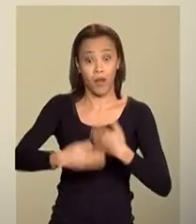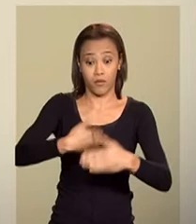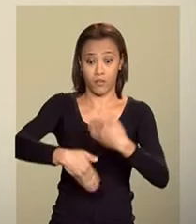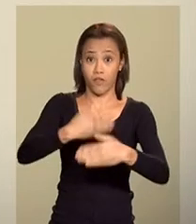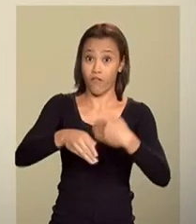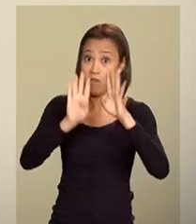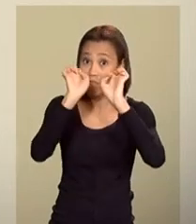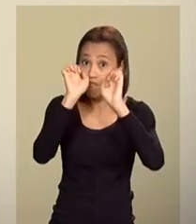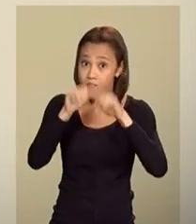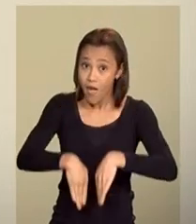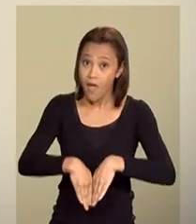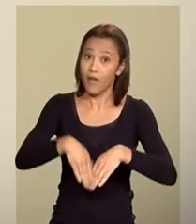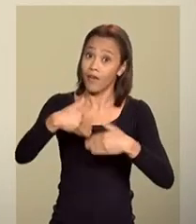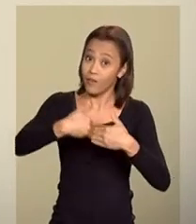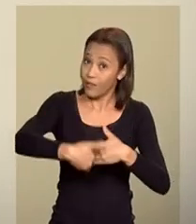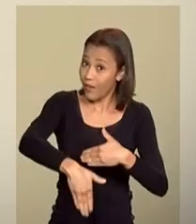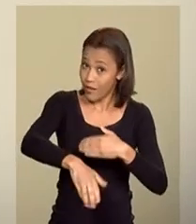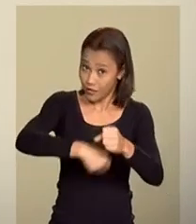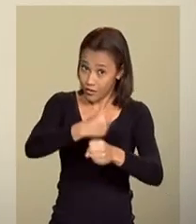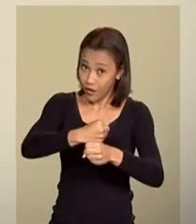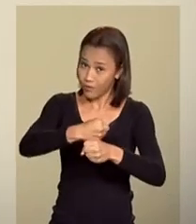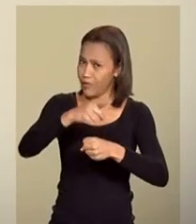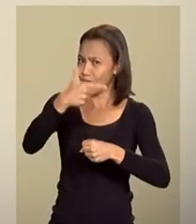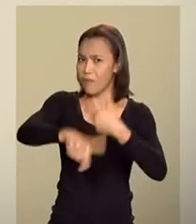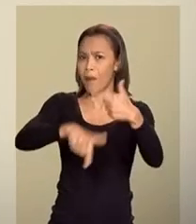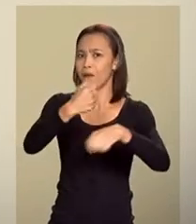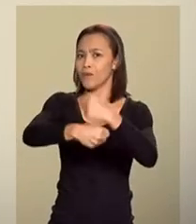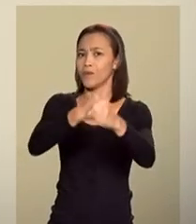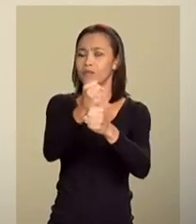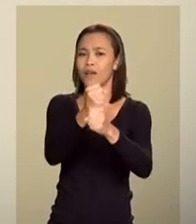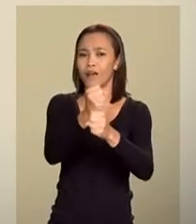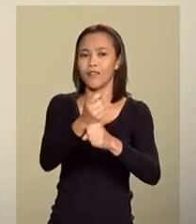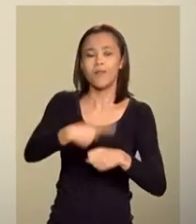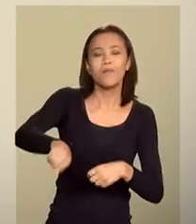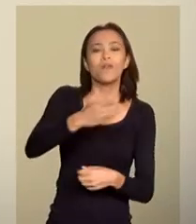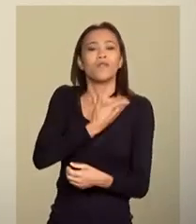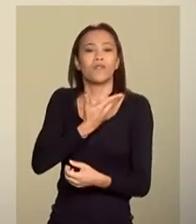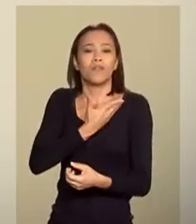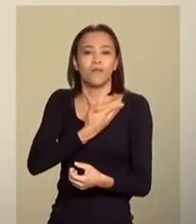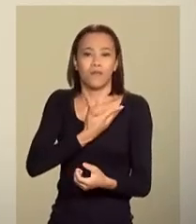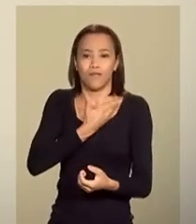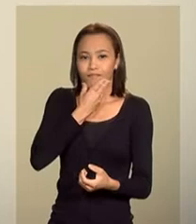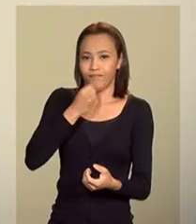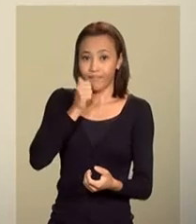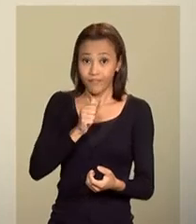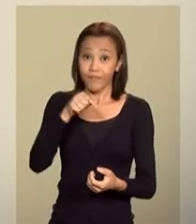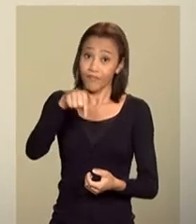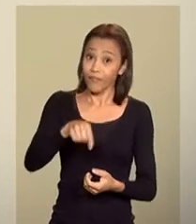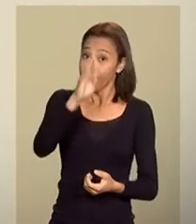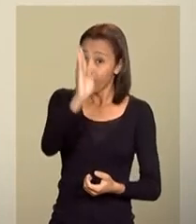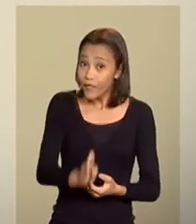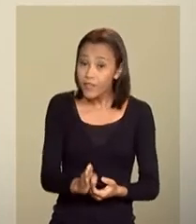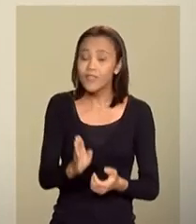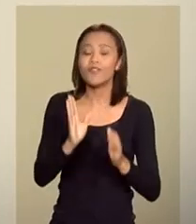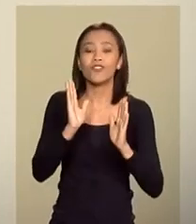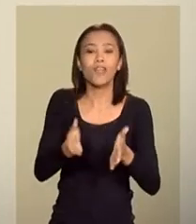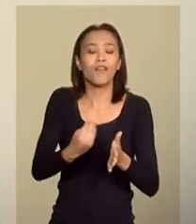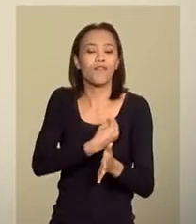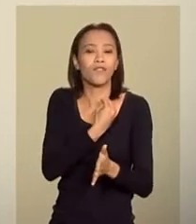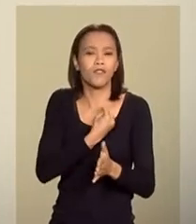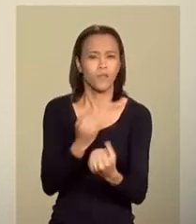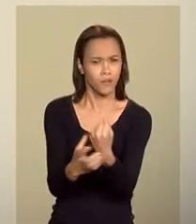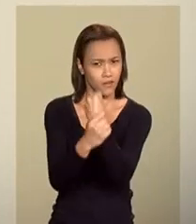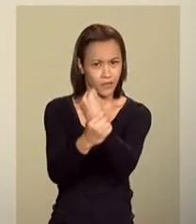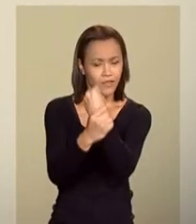e bem Neste e nos próximos anos minhas amigas e meus amigos o Brasil vive uma situação